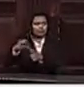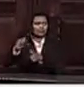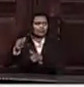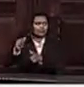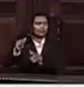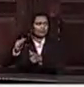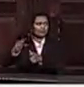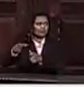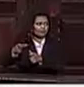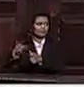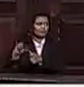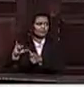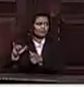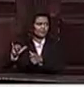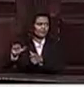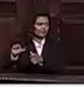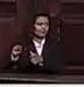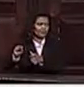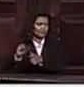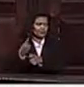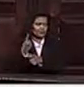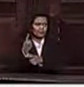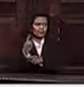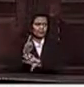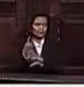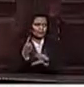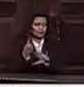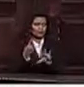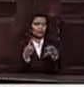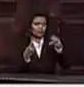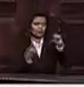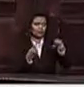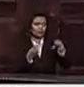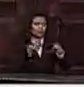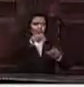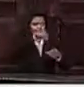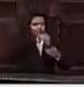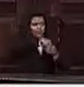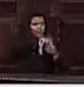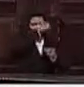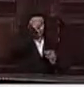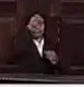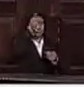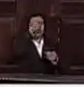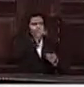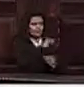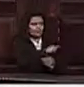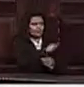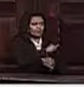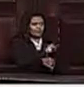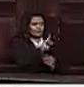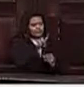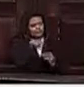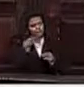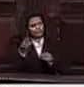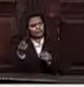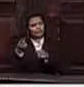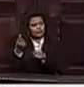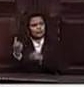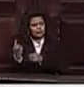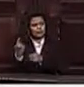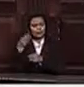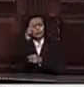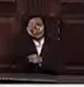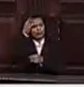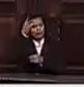área que teve uma unidade de polícia pacificadora fora da capital do Rio de Janeiro. E, ao todo,